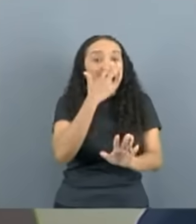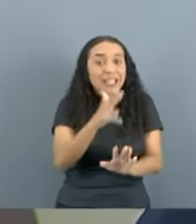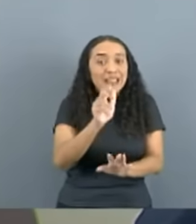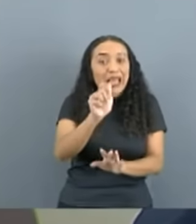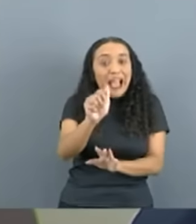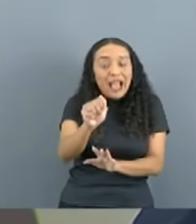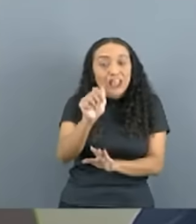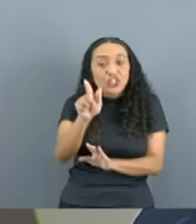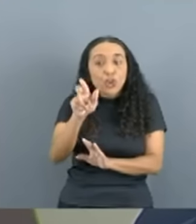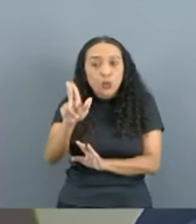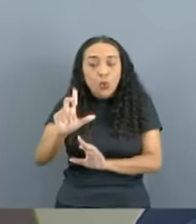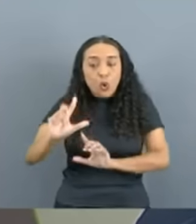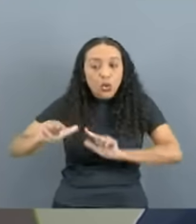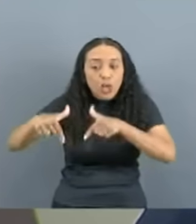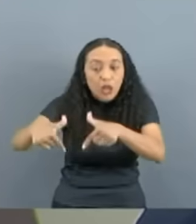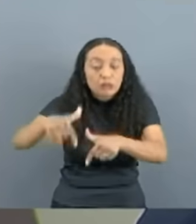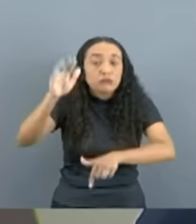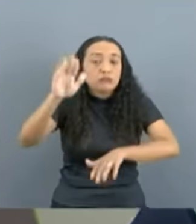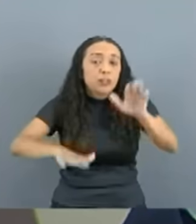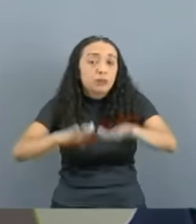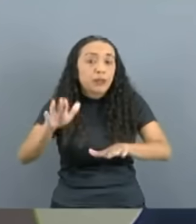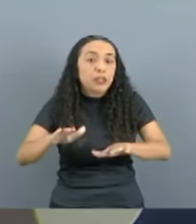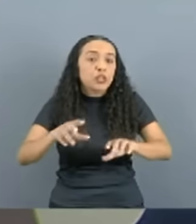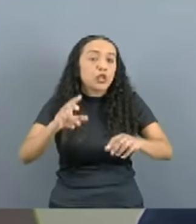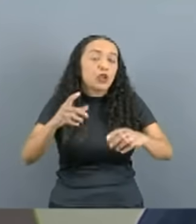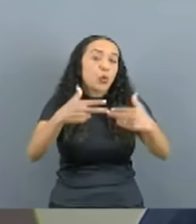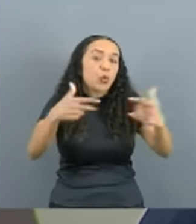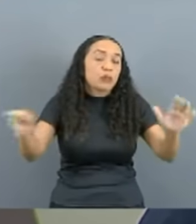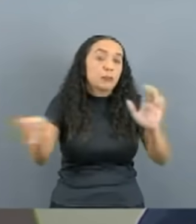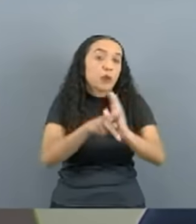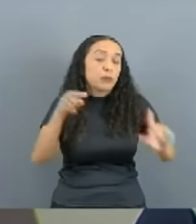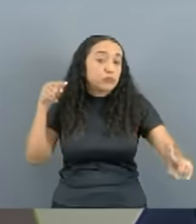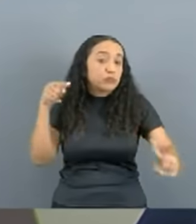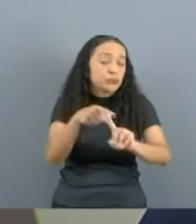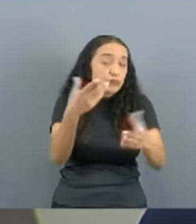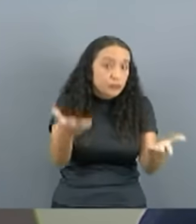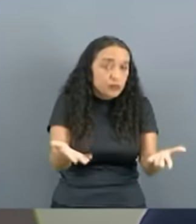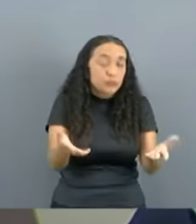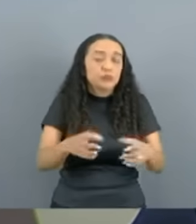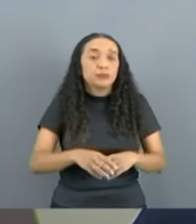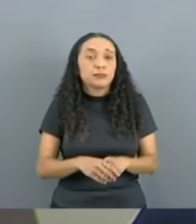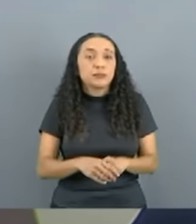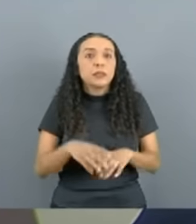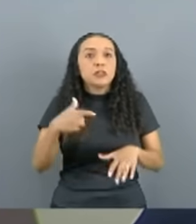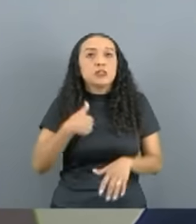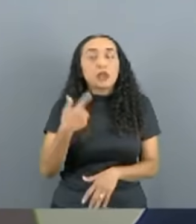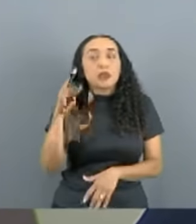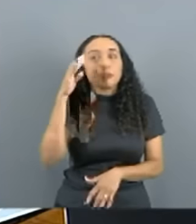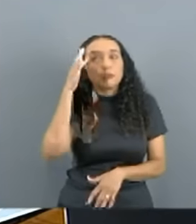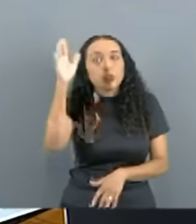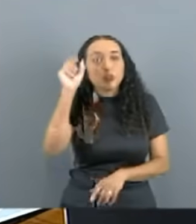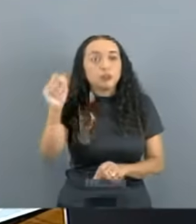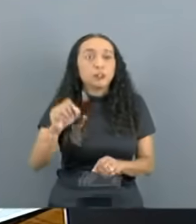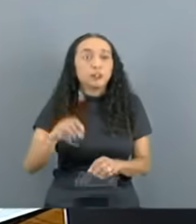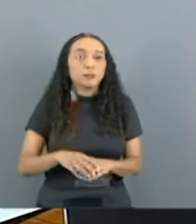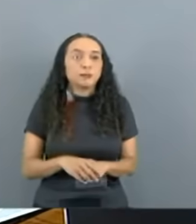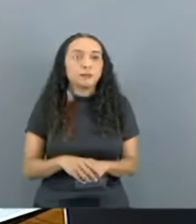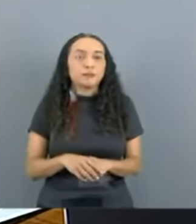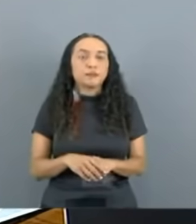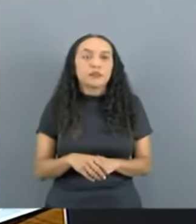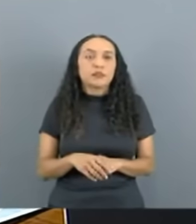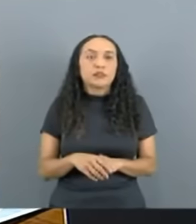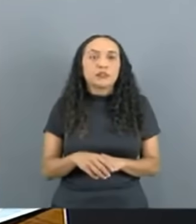de acordo com questões objetivas. E eu imagino que... E resolveu poupar o irmão do